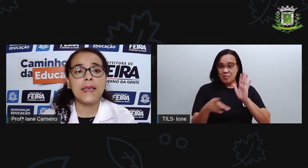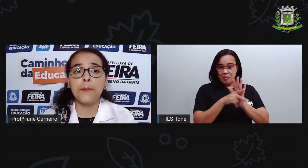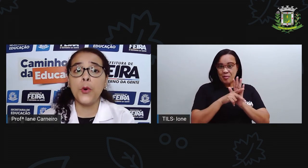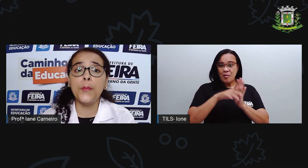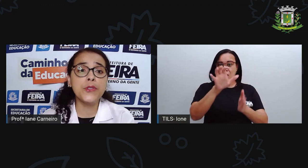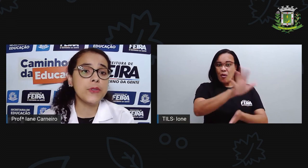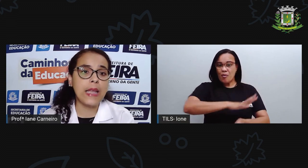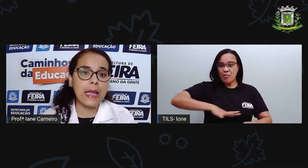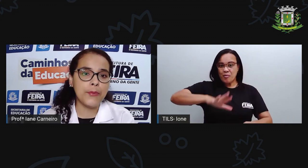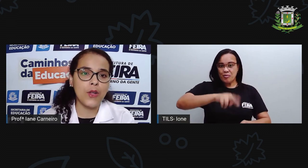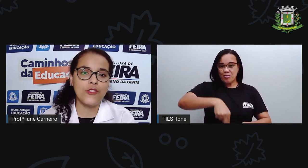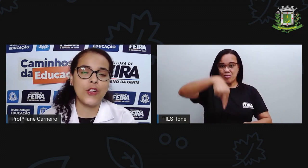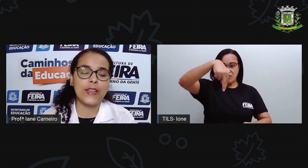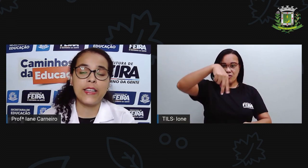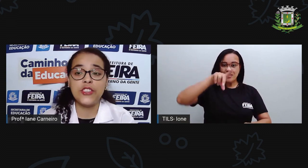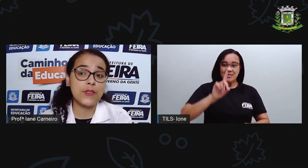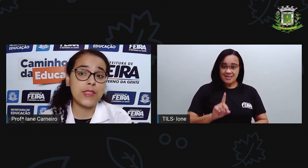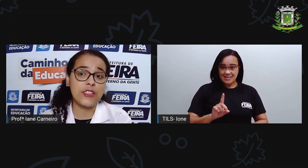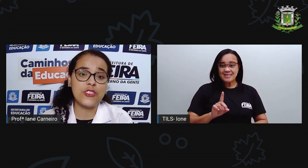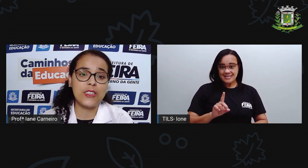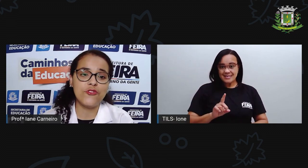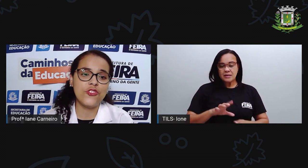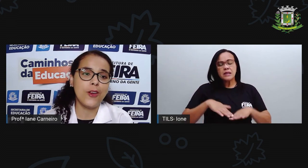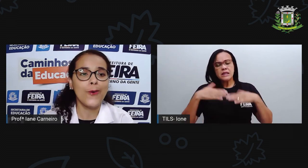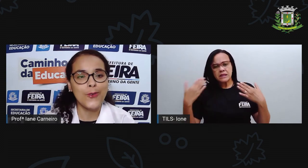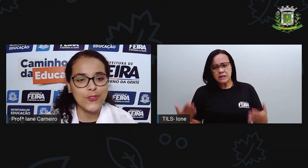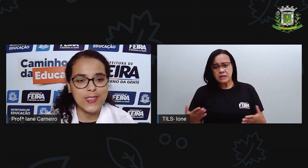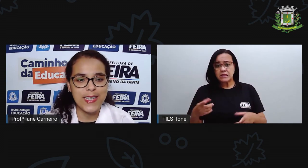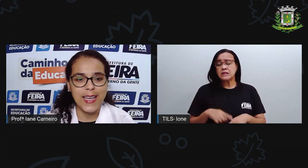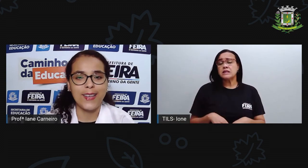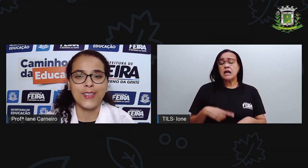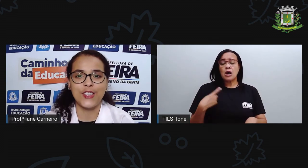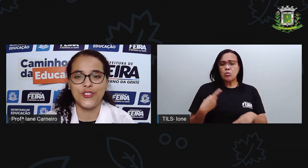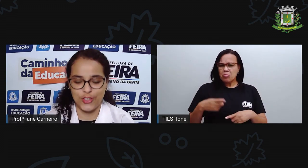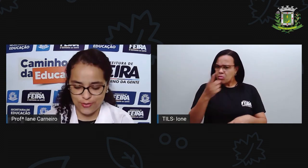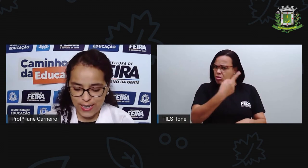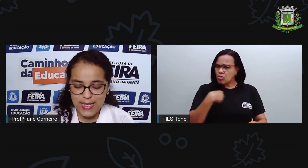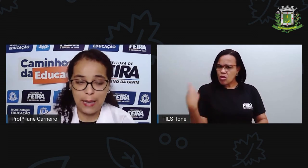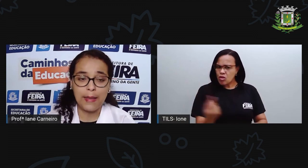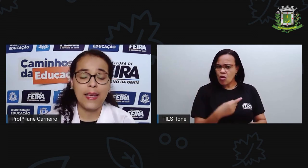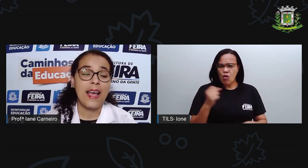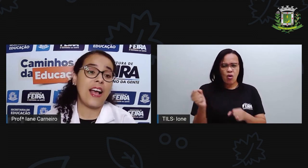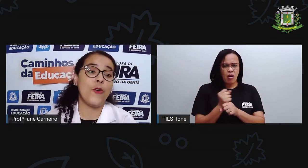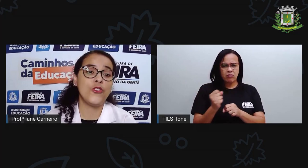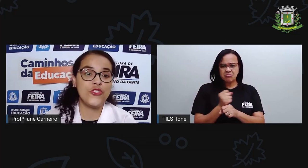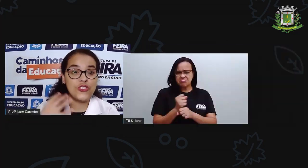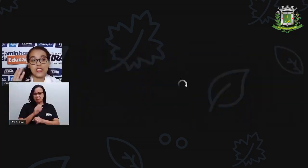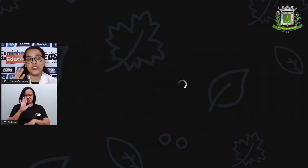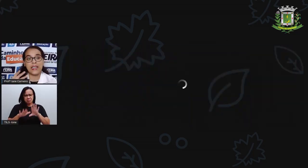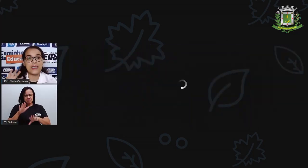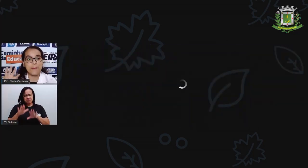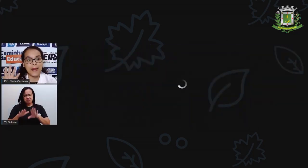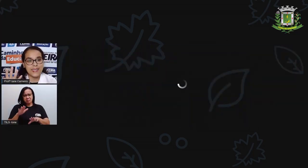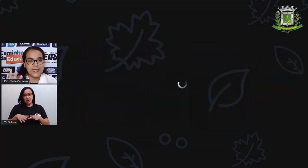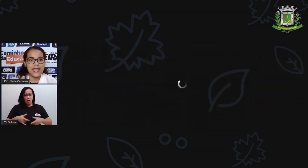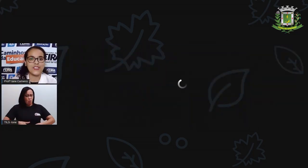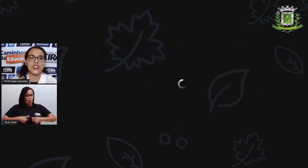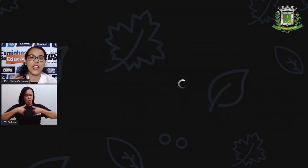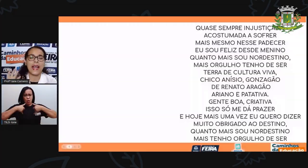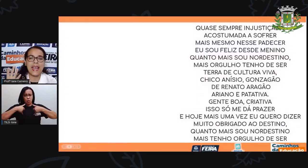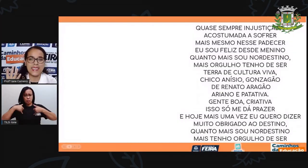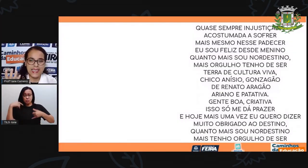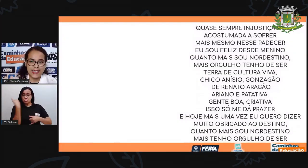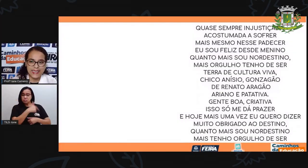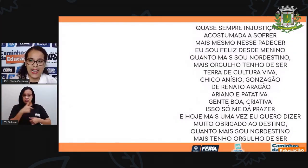E aí, por muito tempo, nós nordestinos, a gente não tinha orgulho de ser nordestino, né? E aí, hoje em dia, a gente tem esse prazer